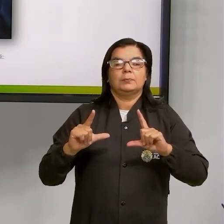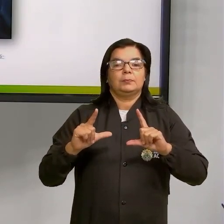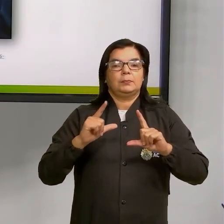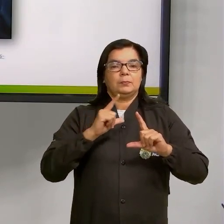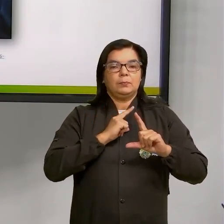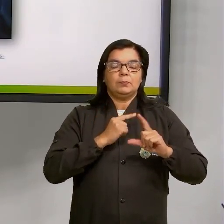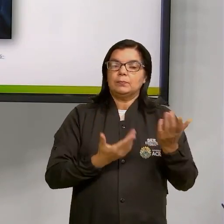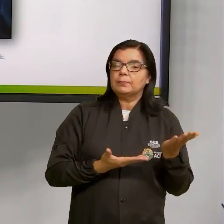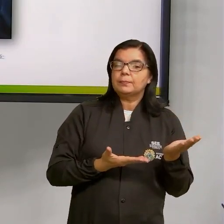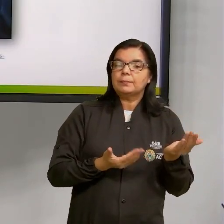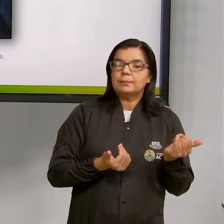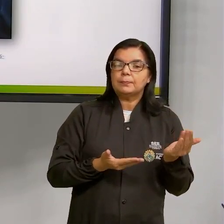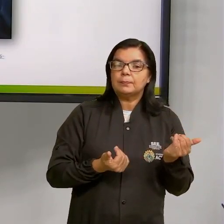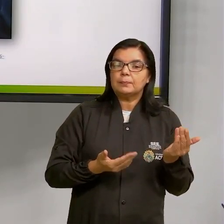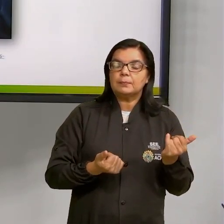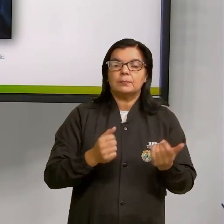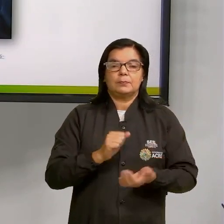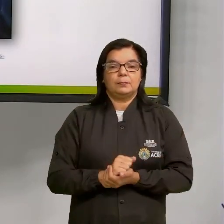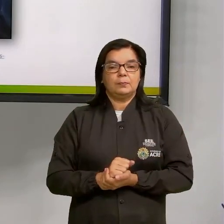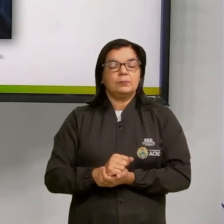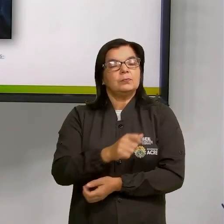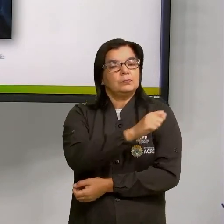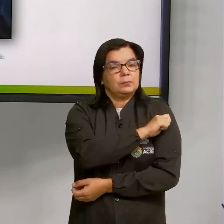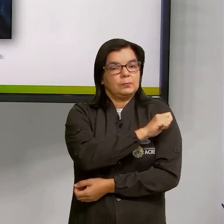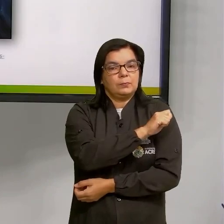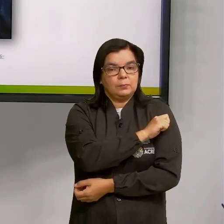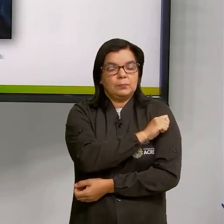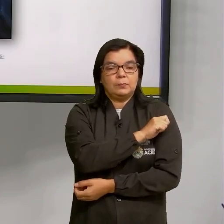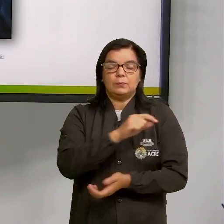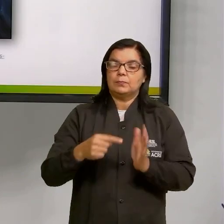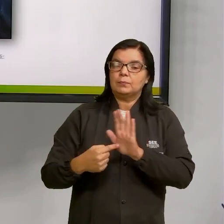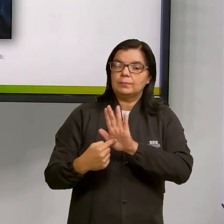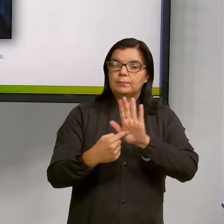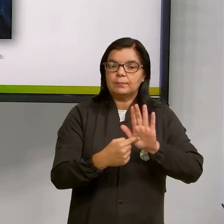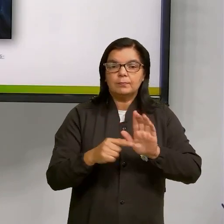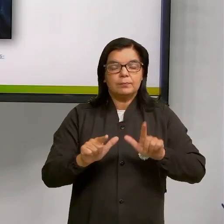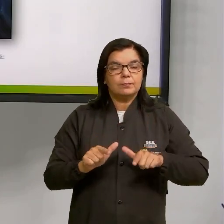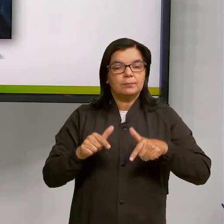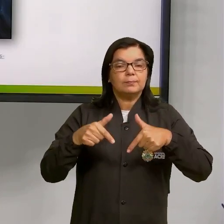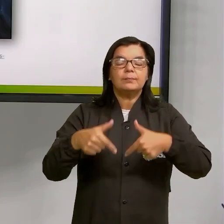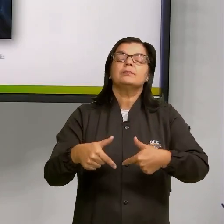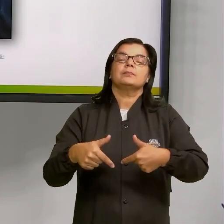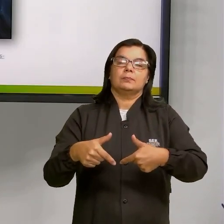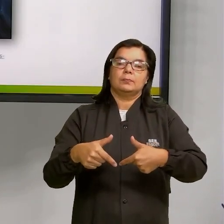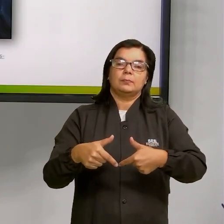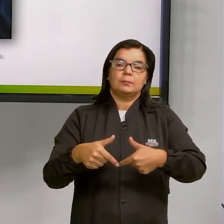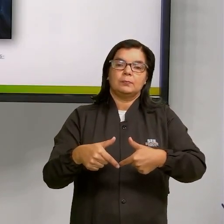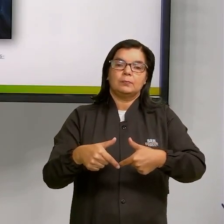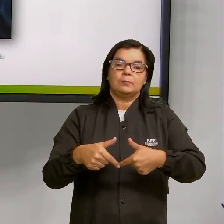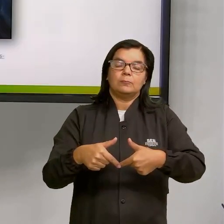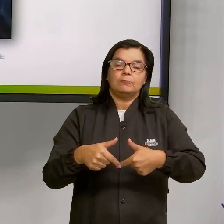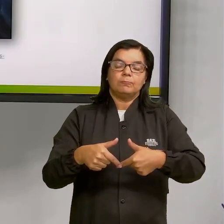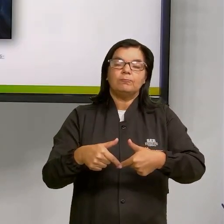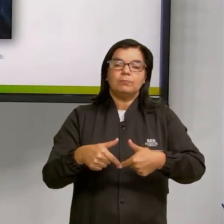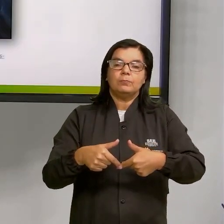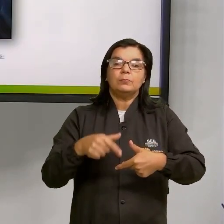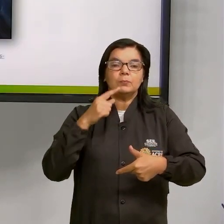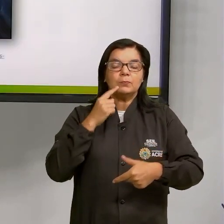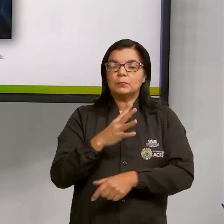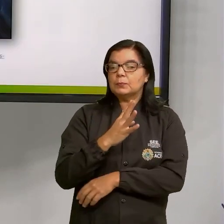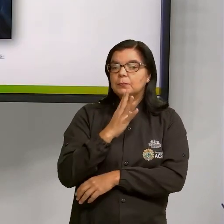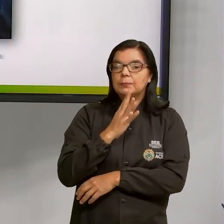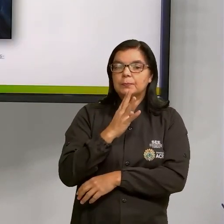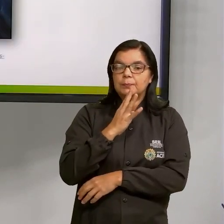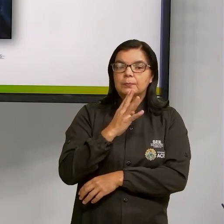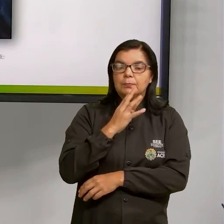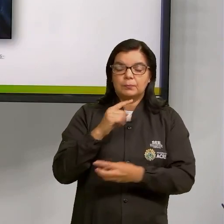esses jovens, esses estudantes diante dessa manifestação acabaram popularmente sendo conhecidos